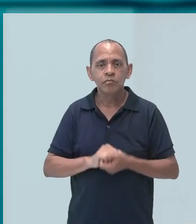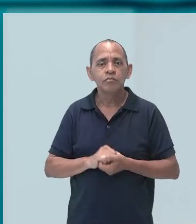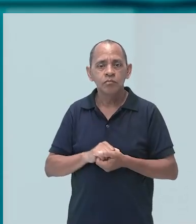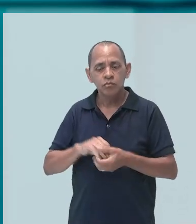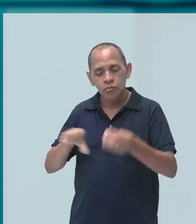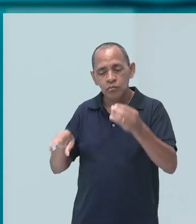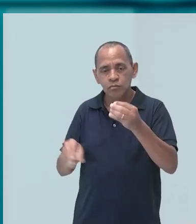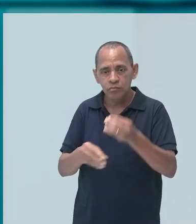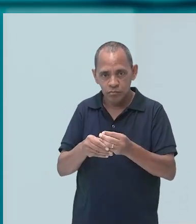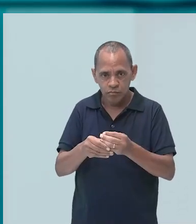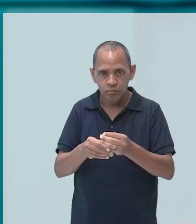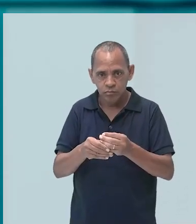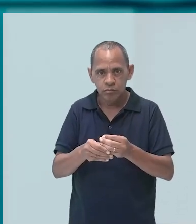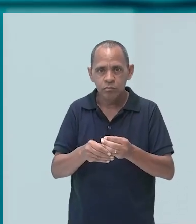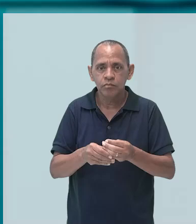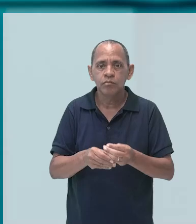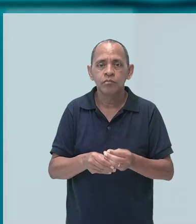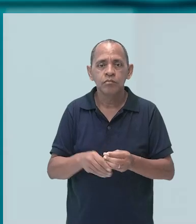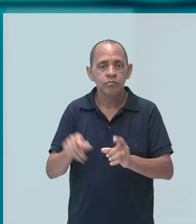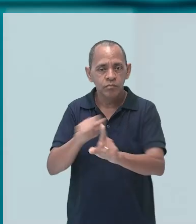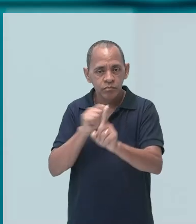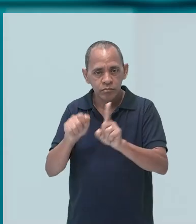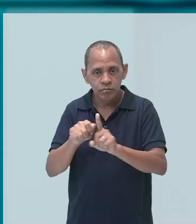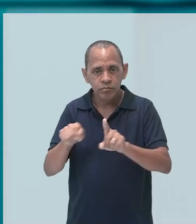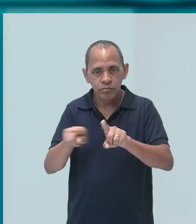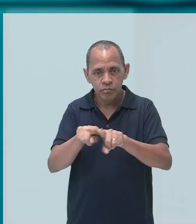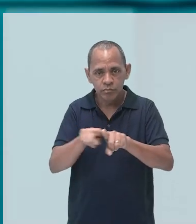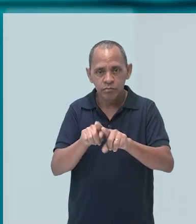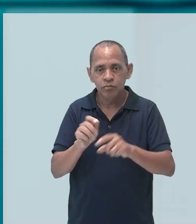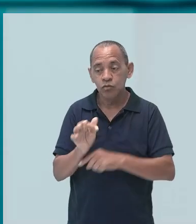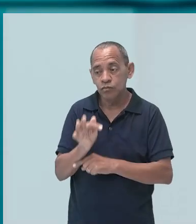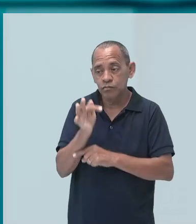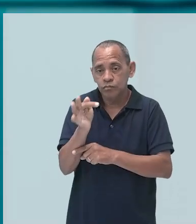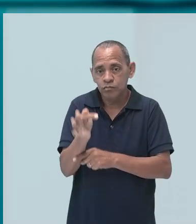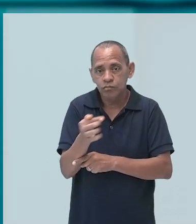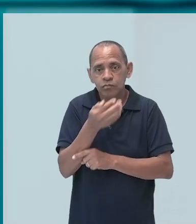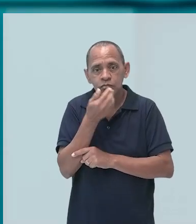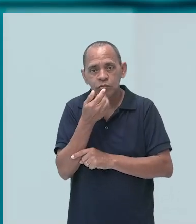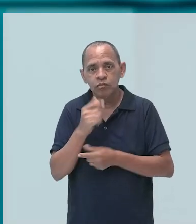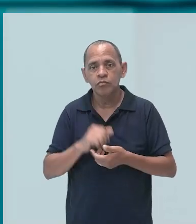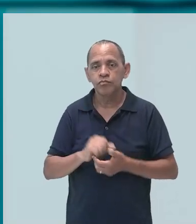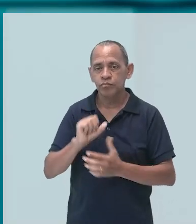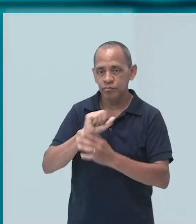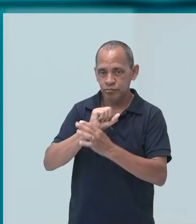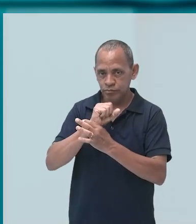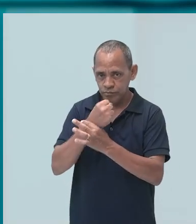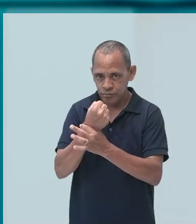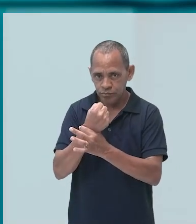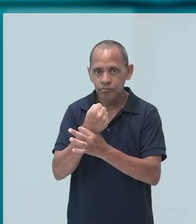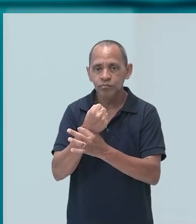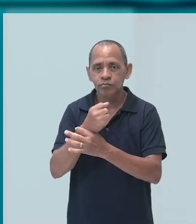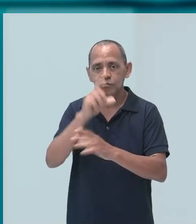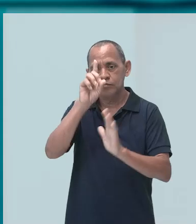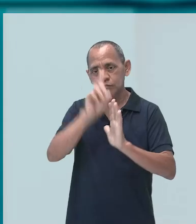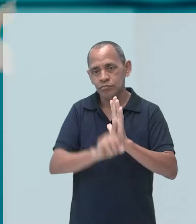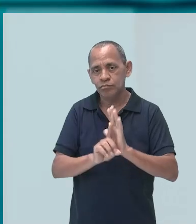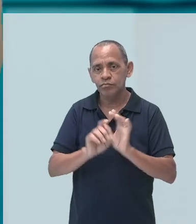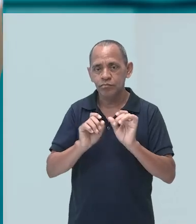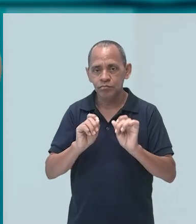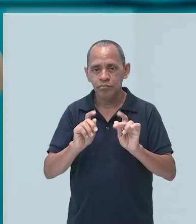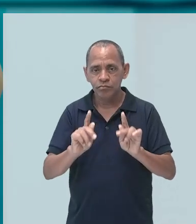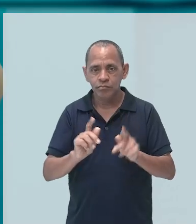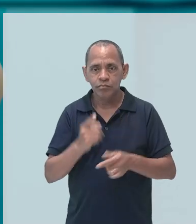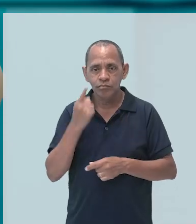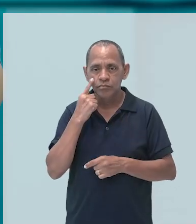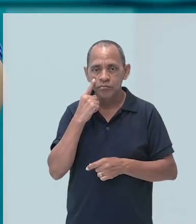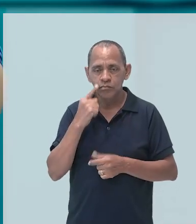Então, crianças e adolescentes devem receber uma proteção. É um reforço aí nos seus direitos, ok? E a gente